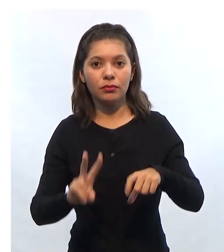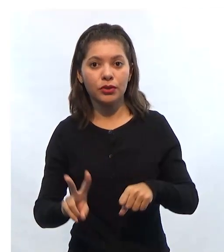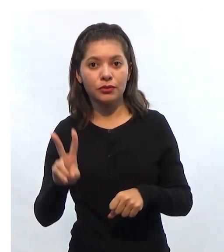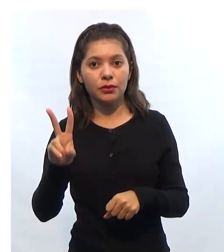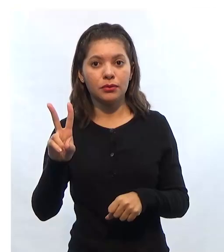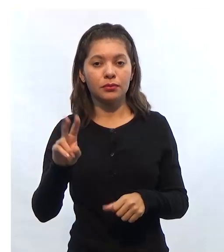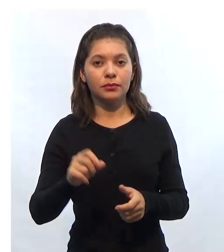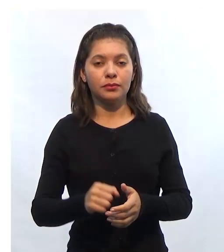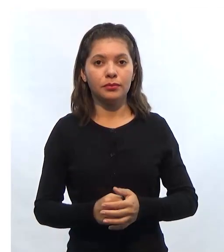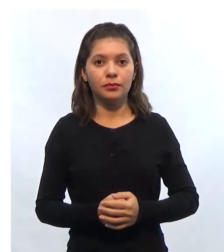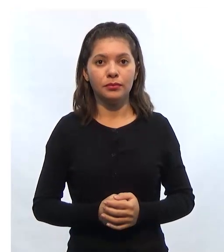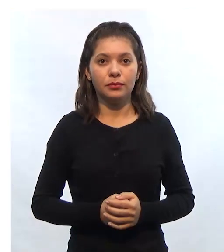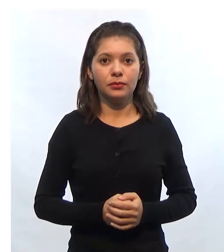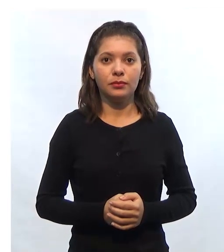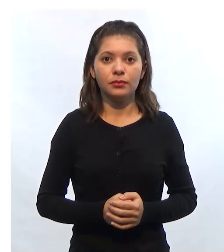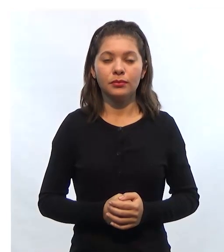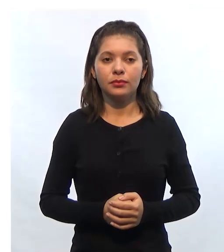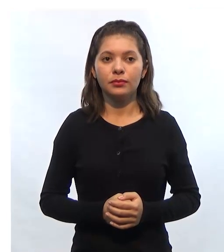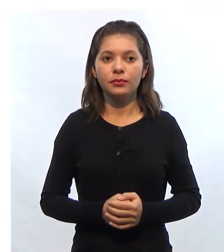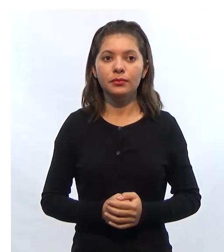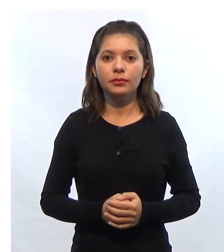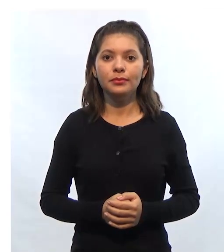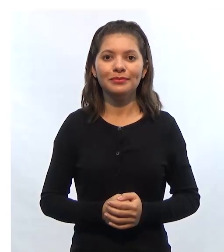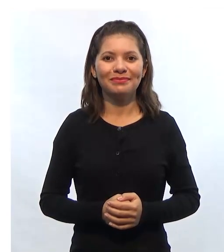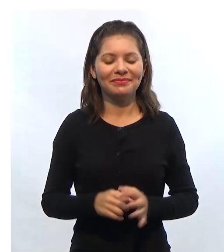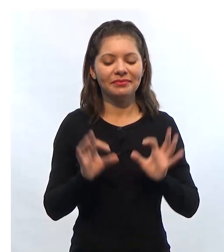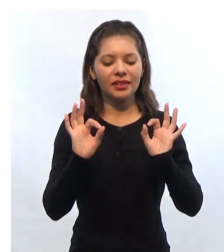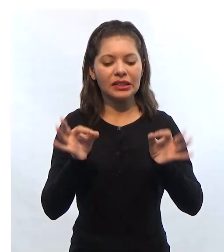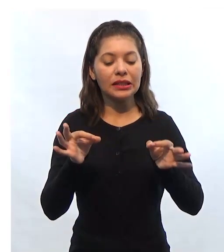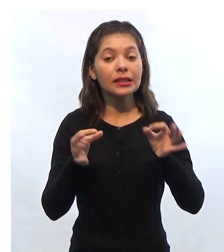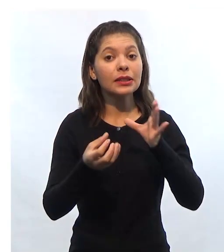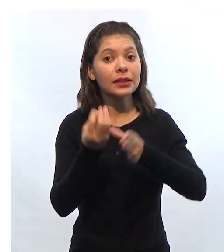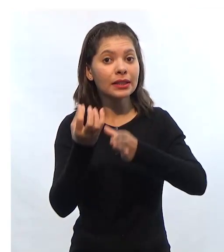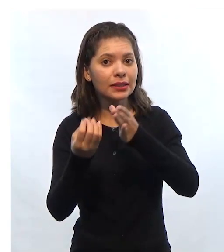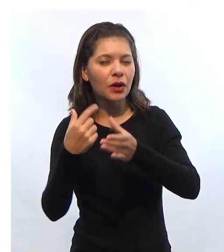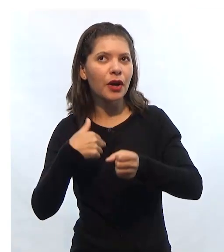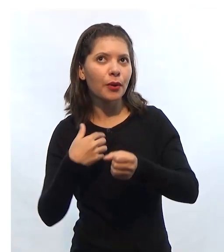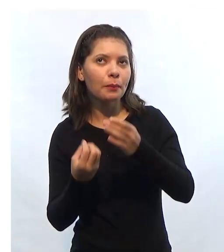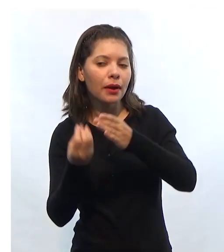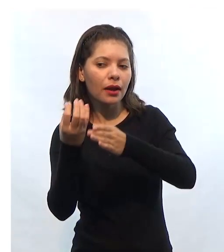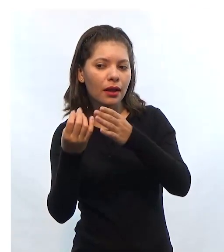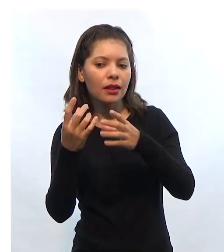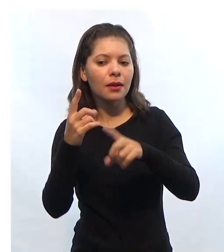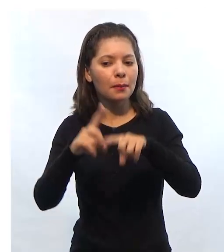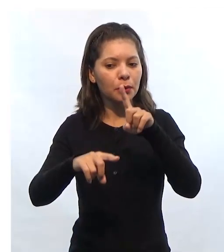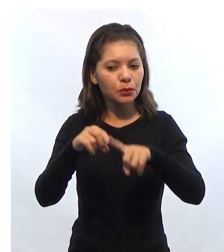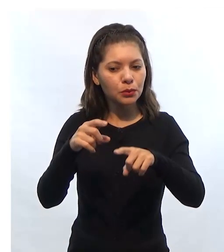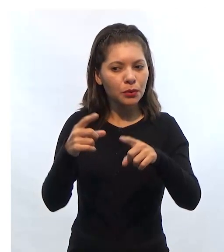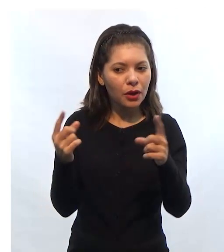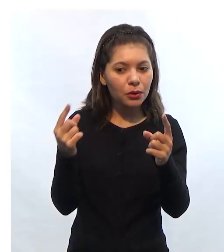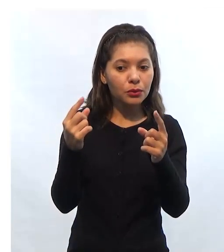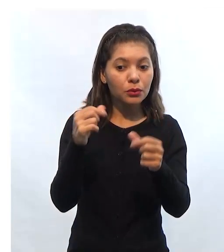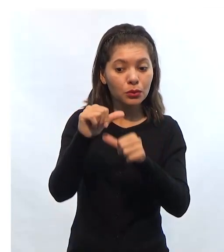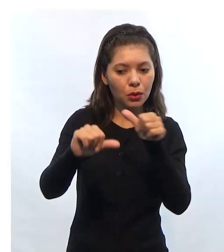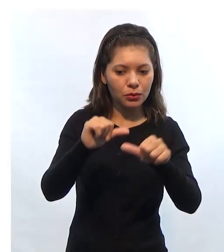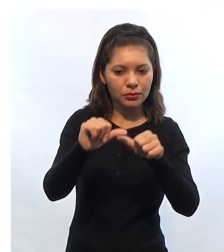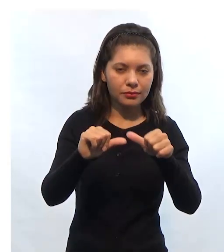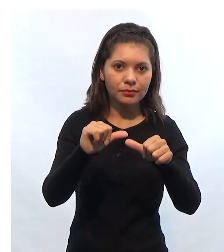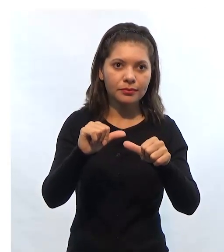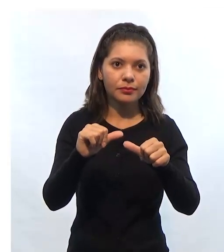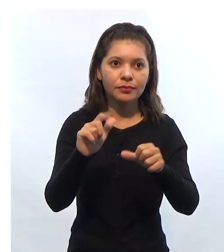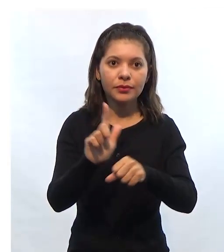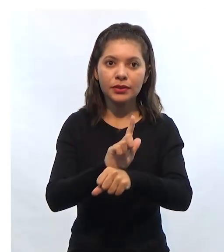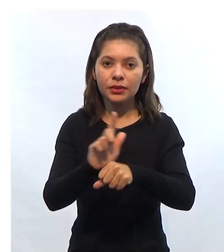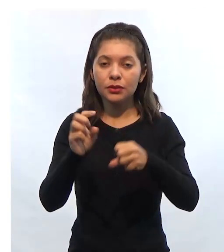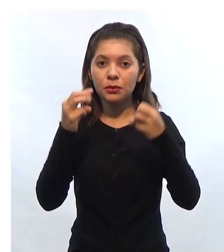de valor com outros. Certo? Então, criação, eu crio um produto, eu oferto e eu troco. Gestão